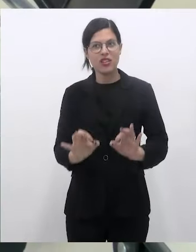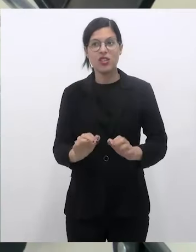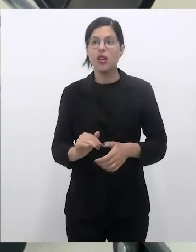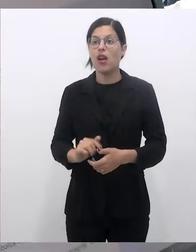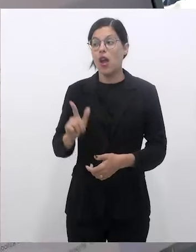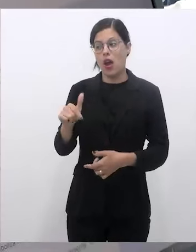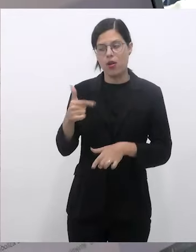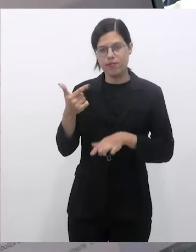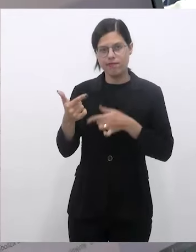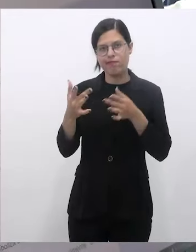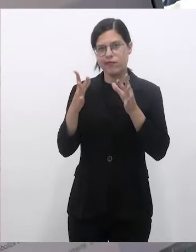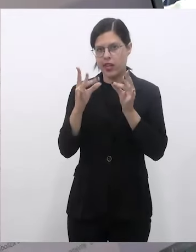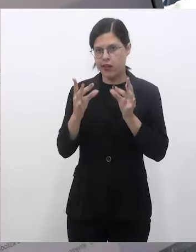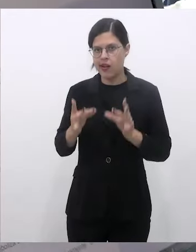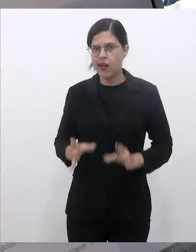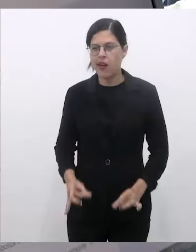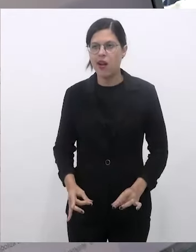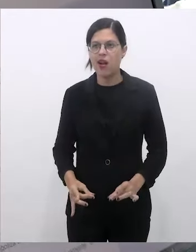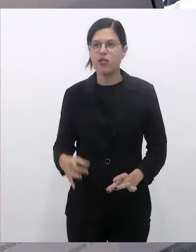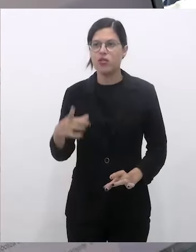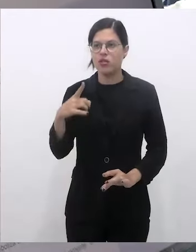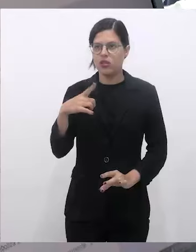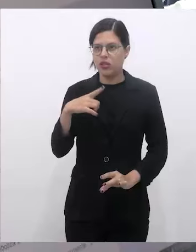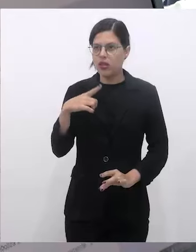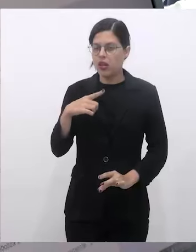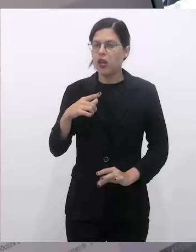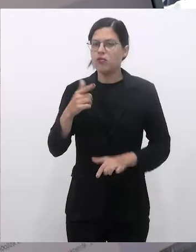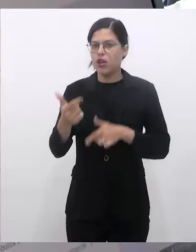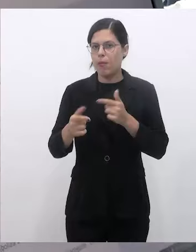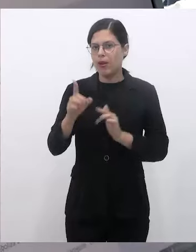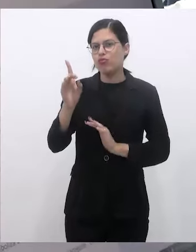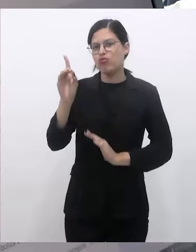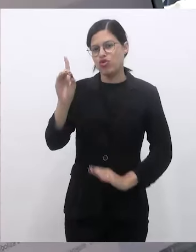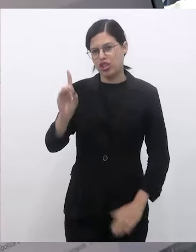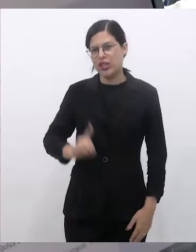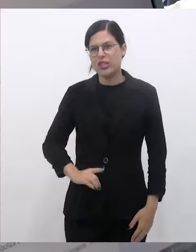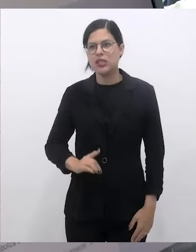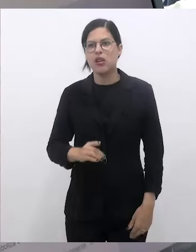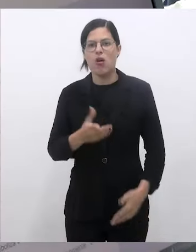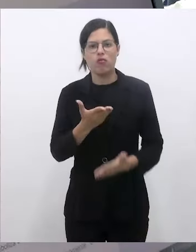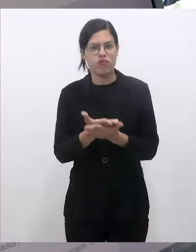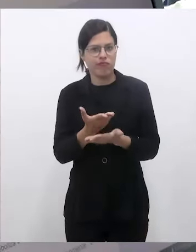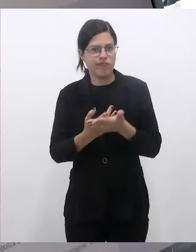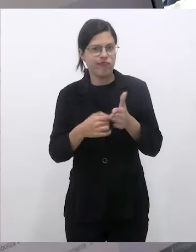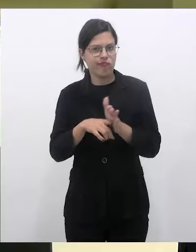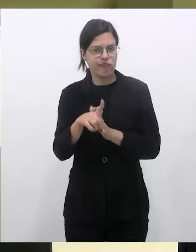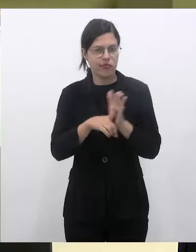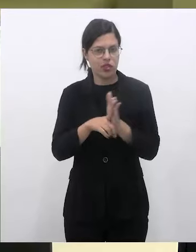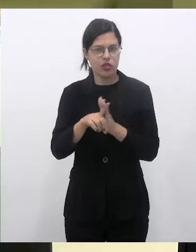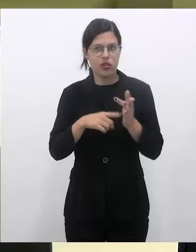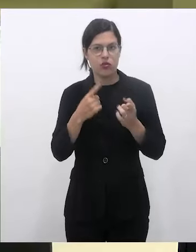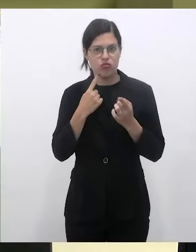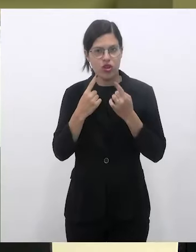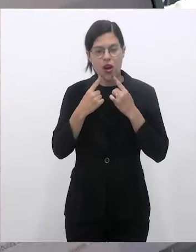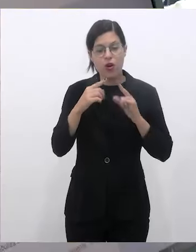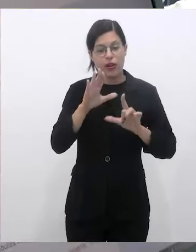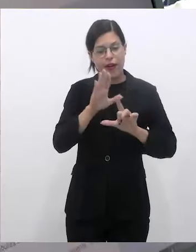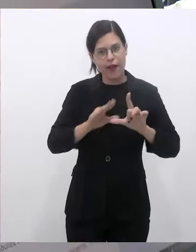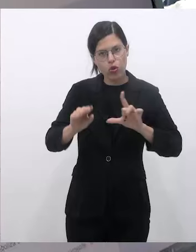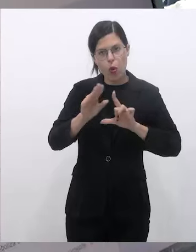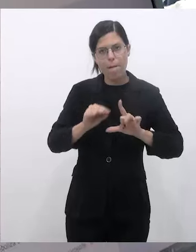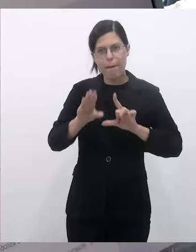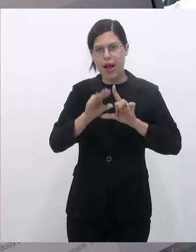trabalho detalhado, por isso que eu falo que tem todo um processo prévio de direção, que você estuda Aí entra a direção. E